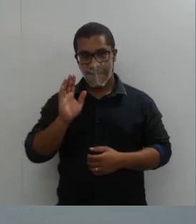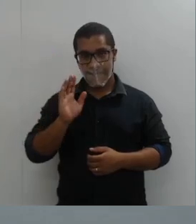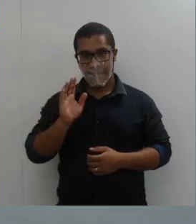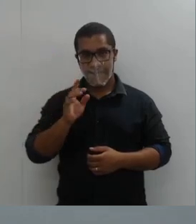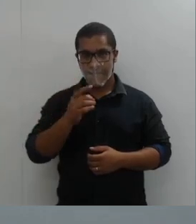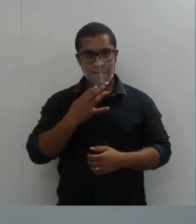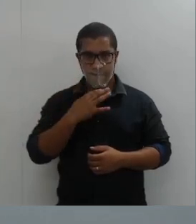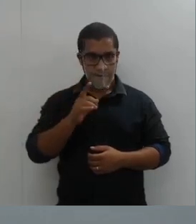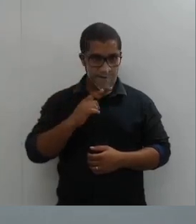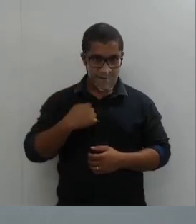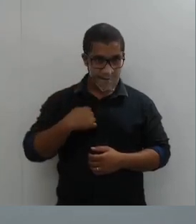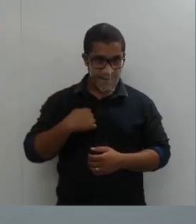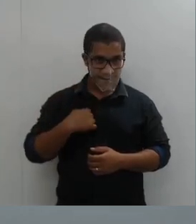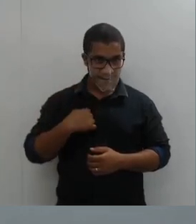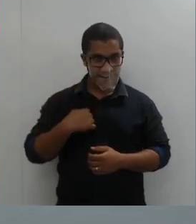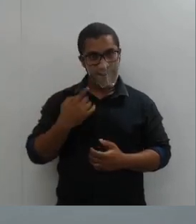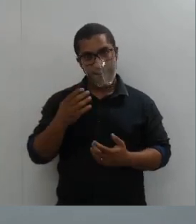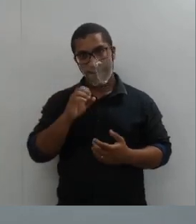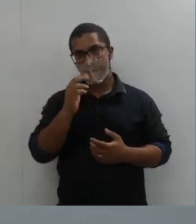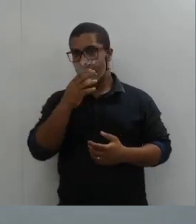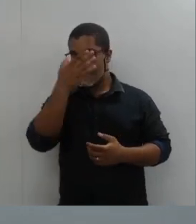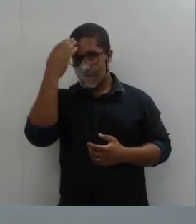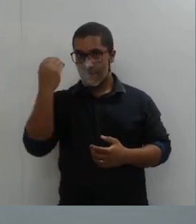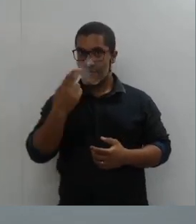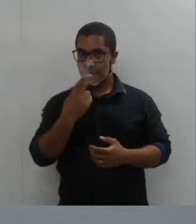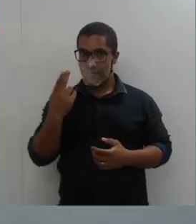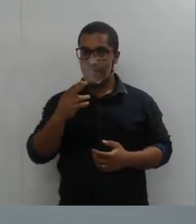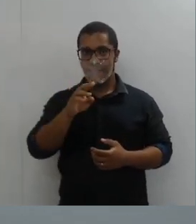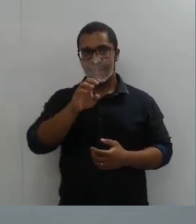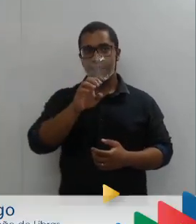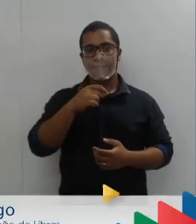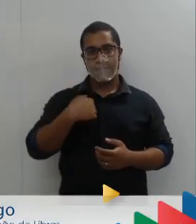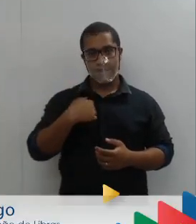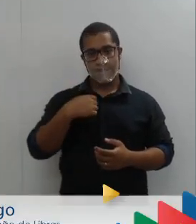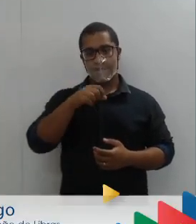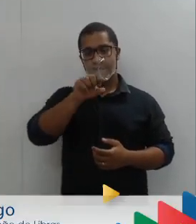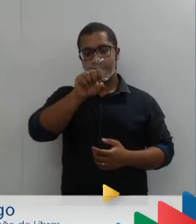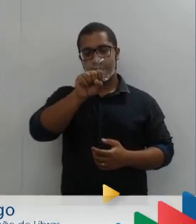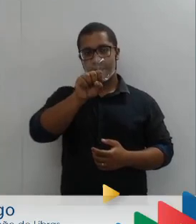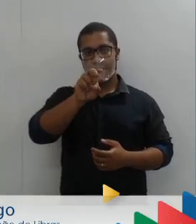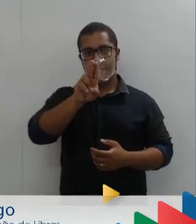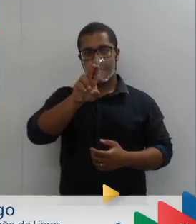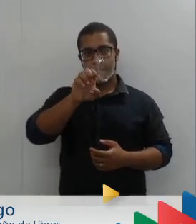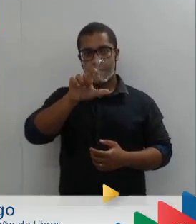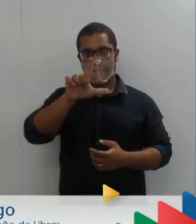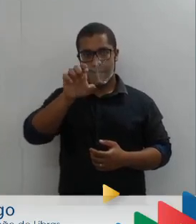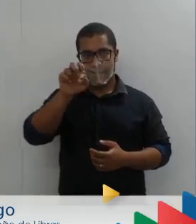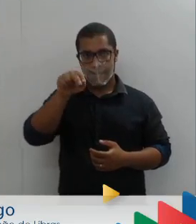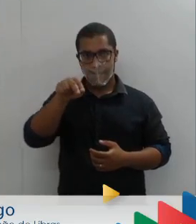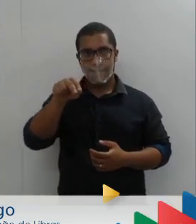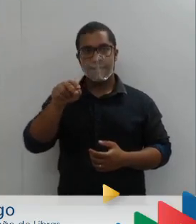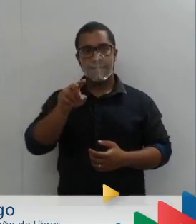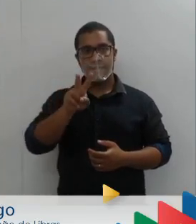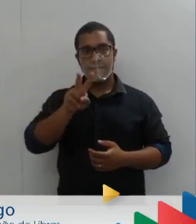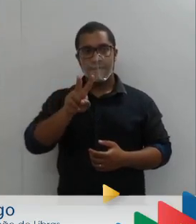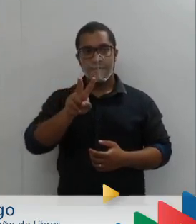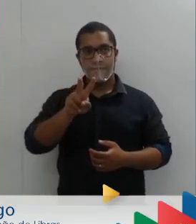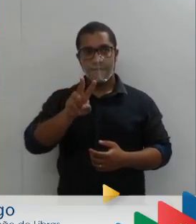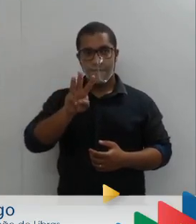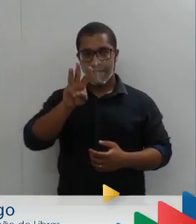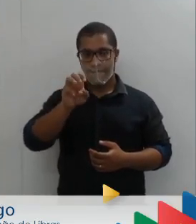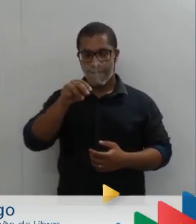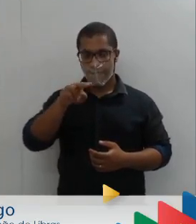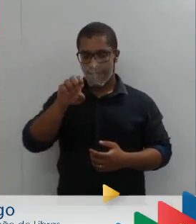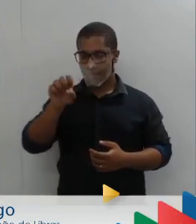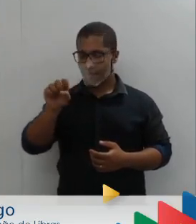Para quem não me conhece ou quem esqueceu meu nome é Suelen Vanessa e estarei com vocês aqui hoje, mais uma vez, para